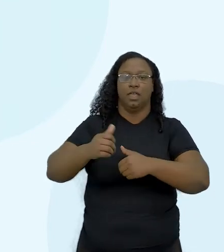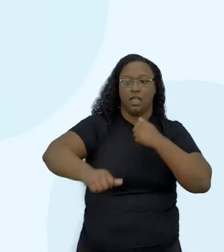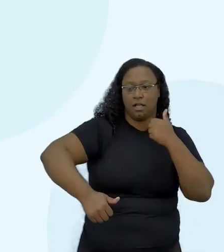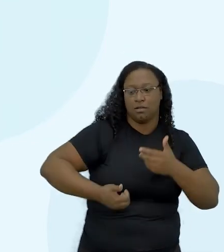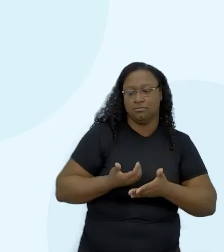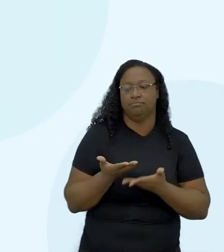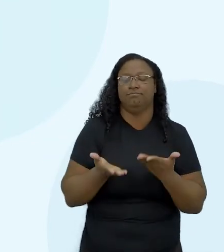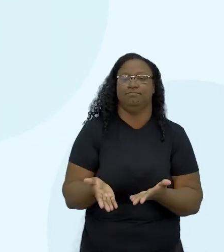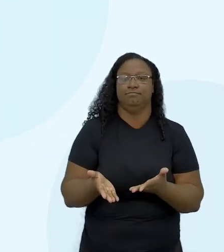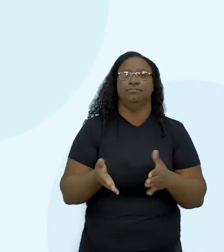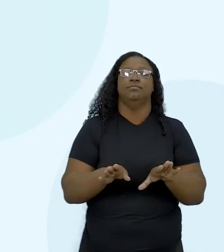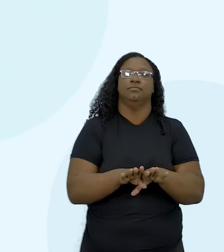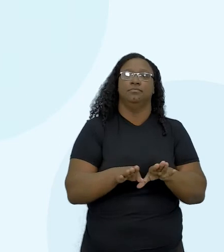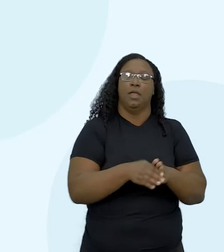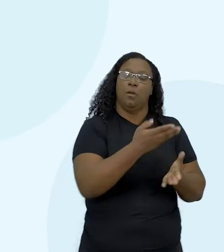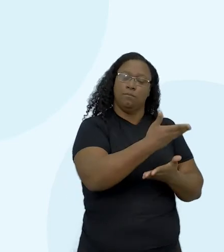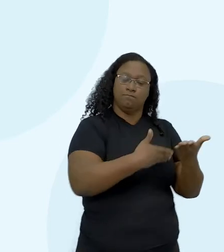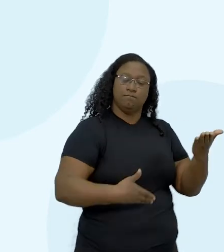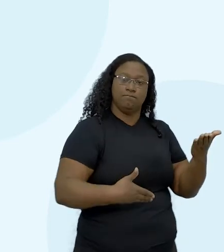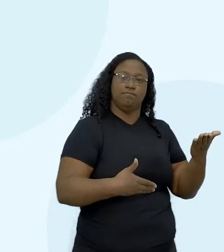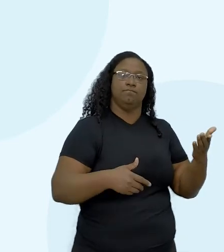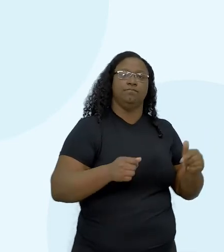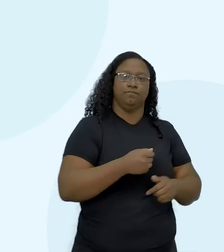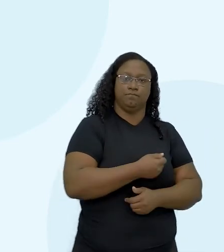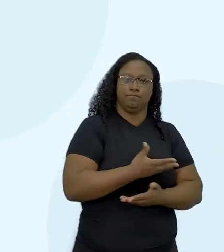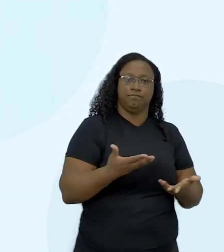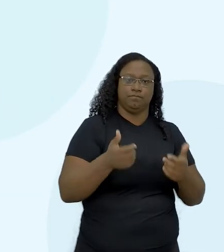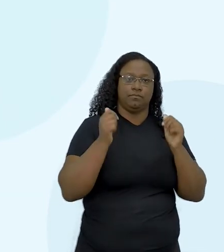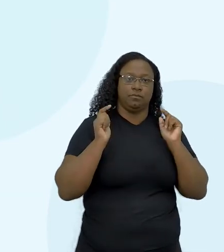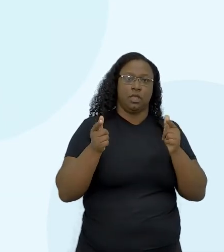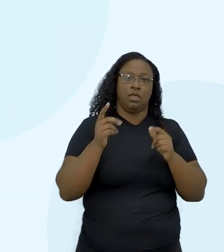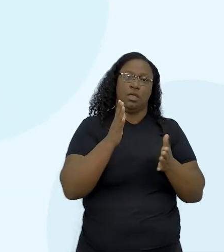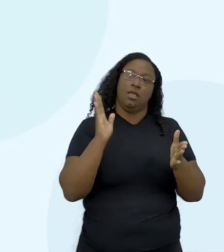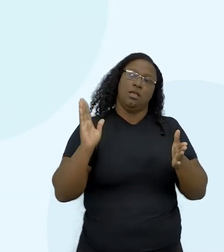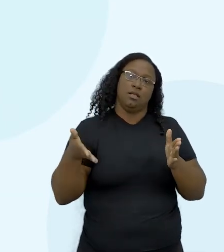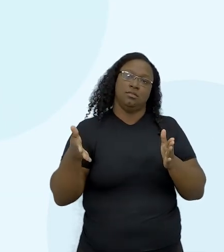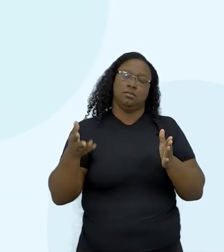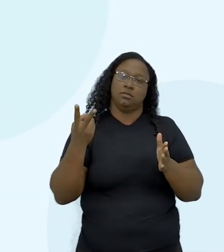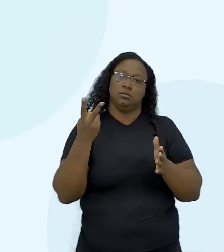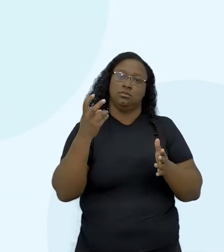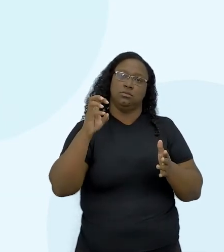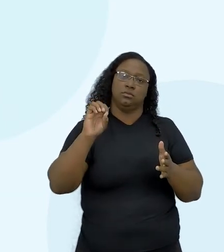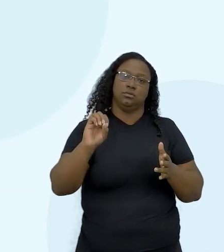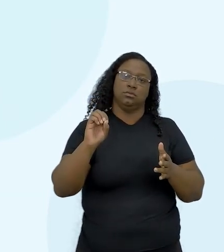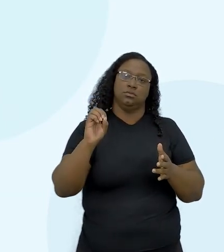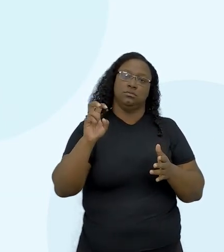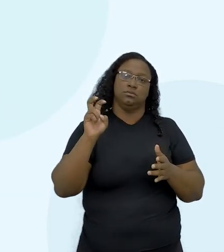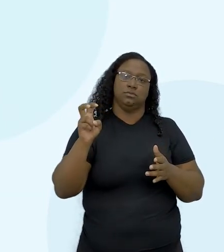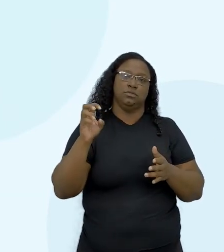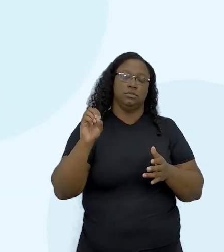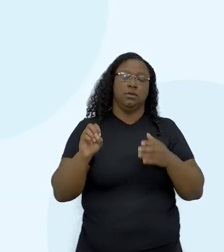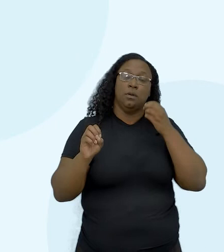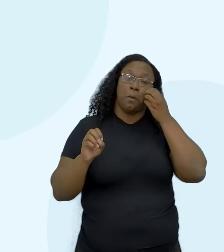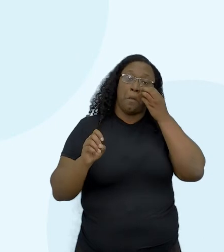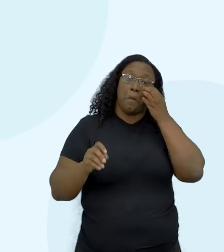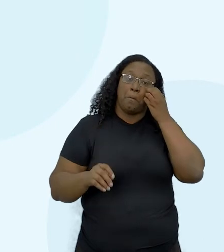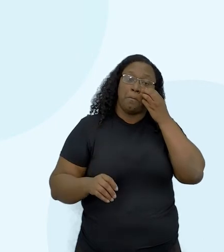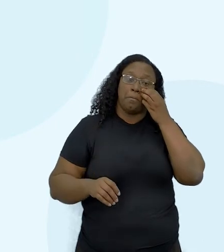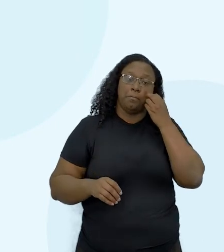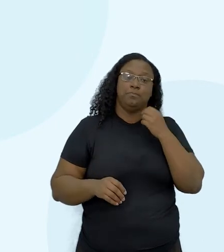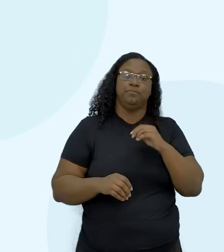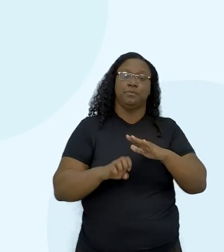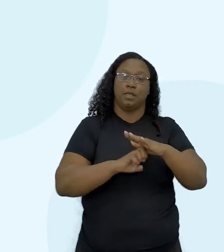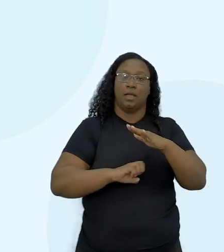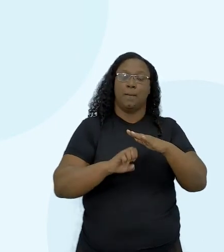iniciativas a serem implementadas aí neste horizonte de até 2050. Enquanto que a empresa de pesquisa energética, esse